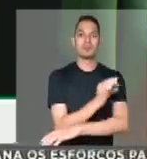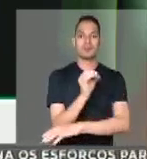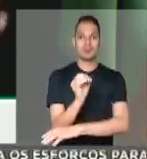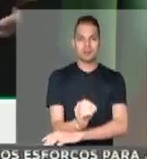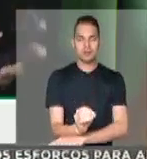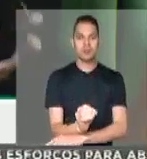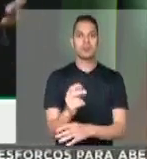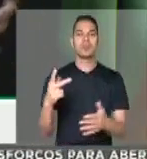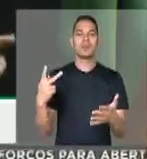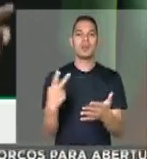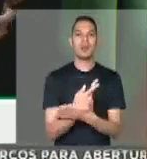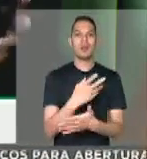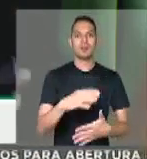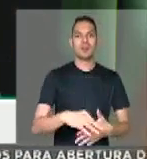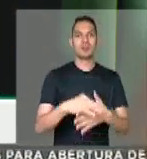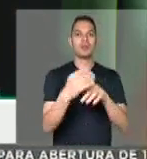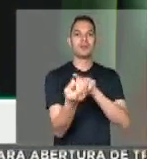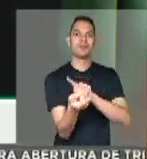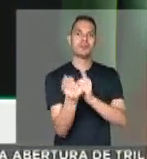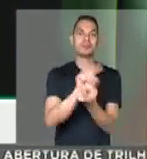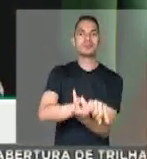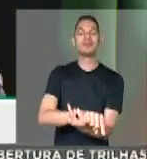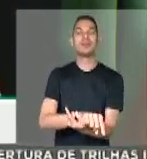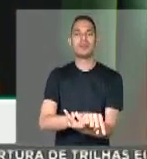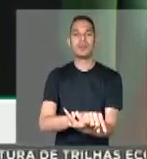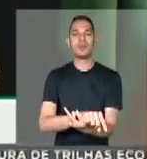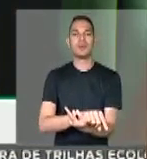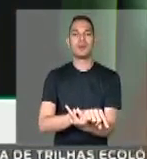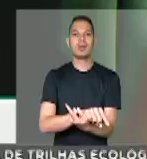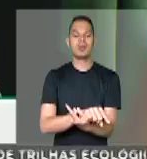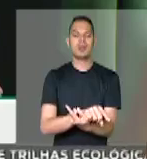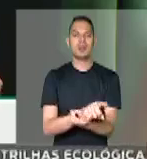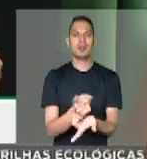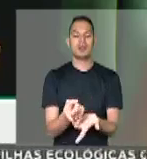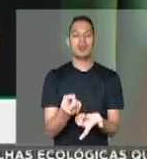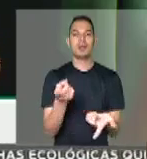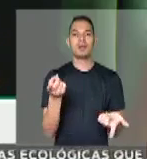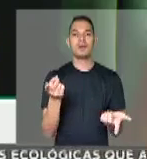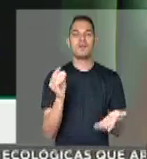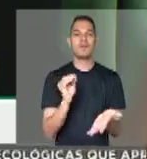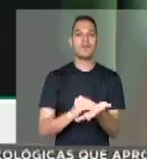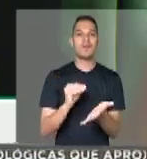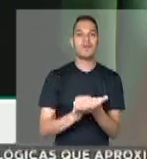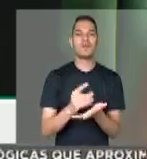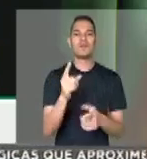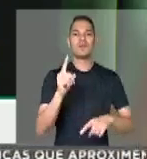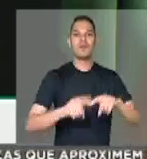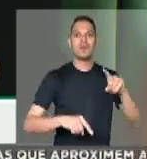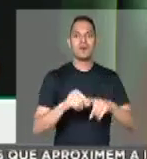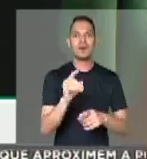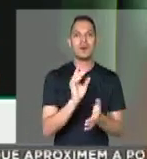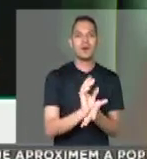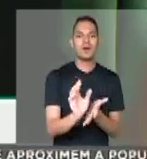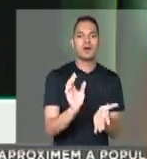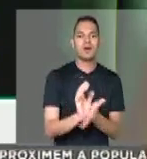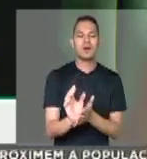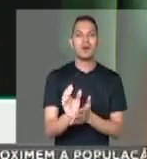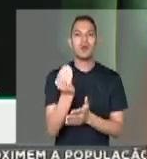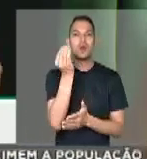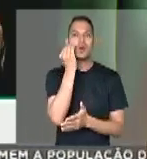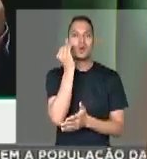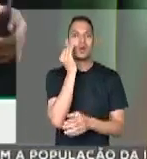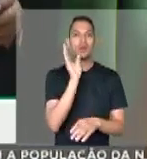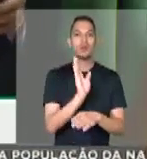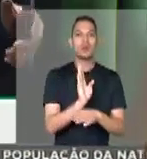Tocantins, as prioridades são invertidas. Quando se falta Dulce Miranda, recurso para se fazer um simples teste do